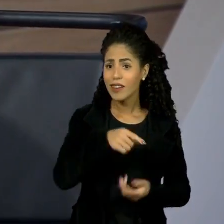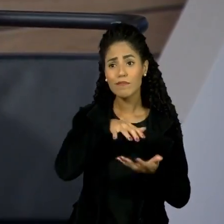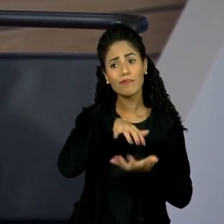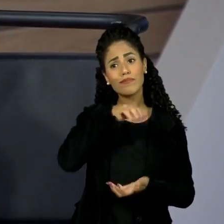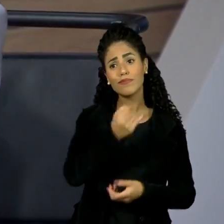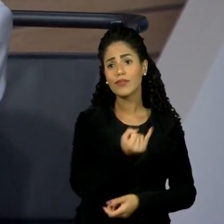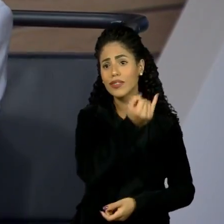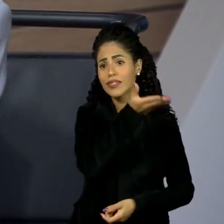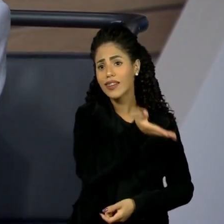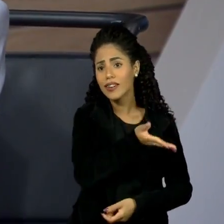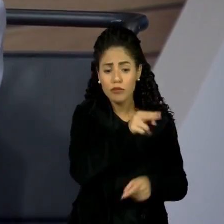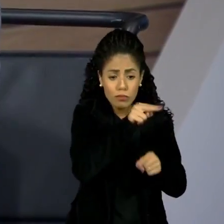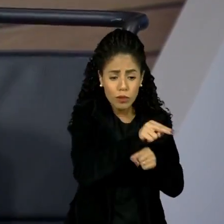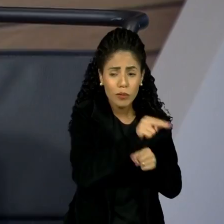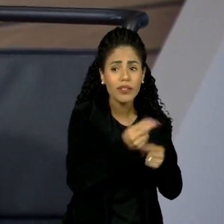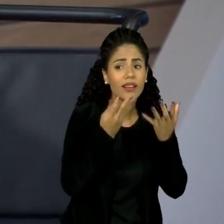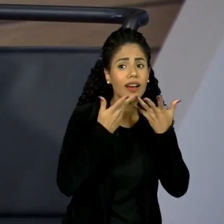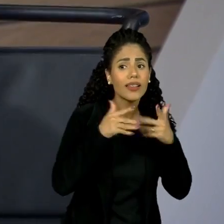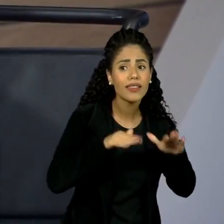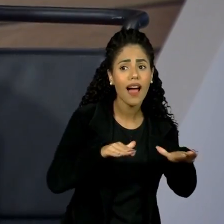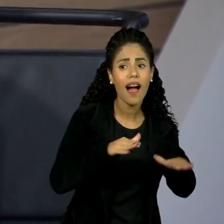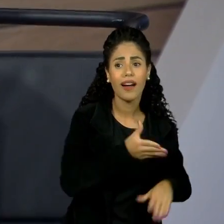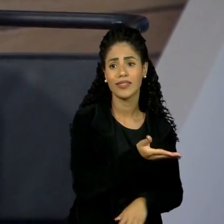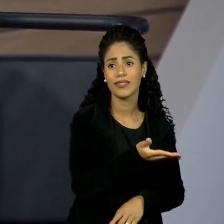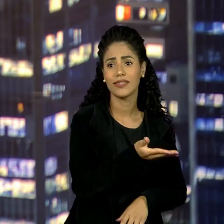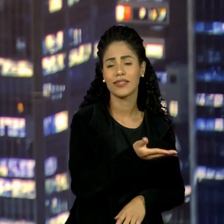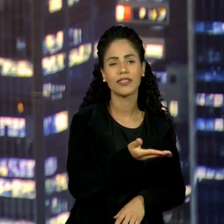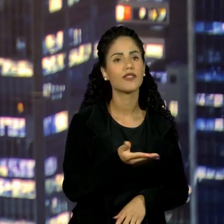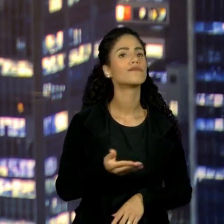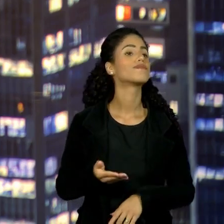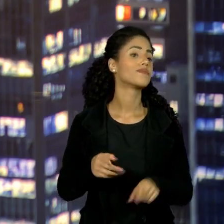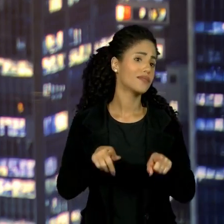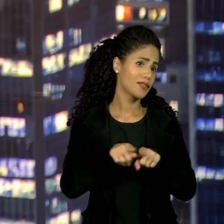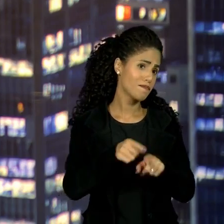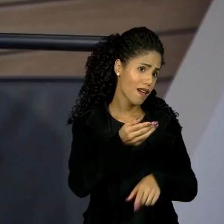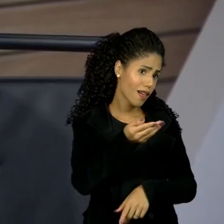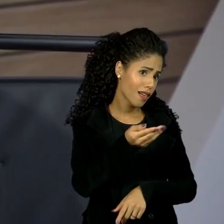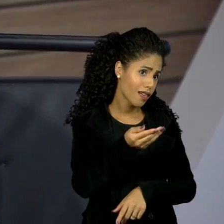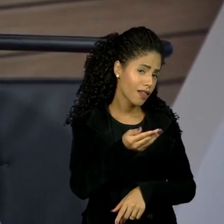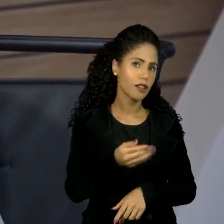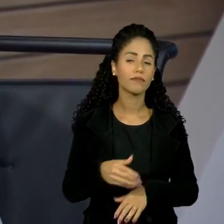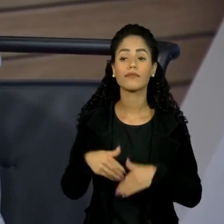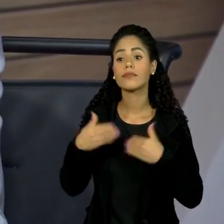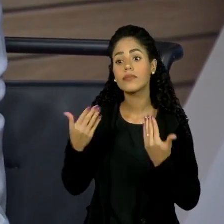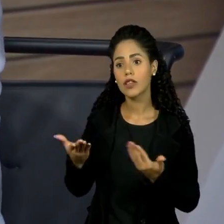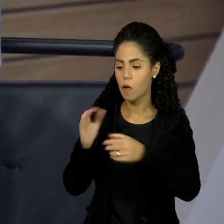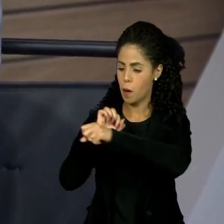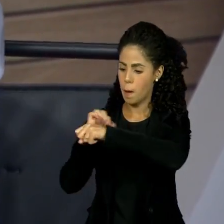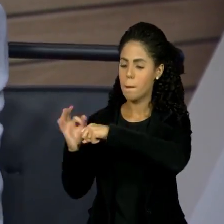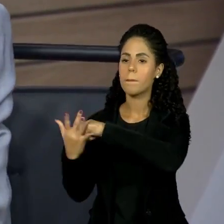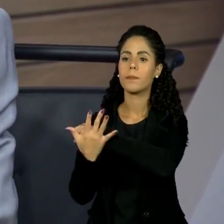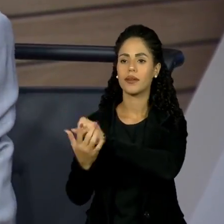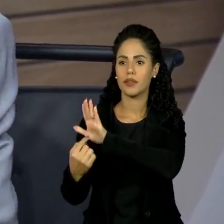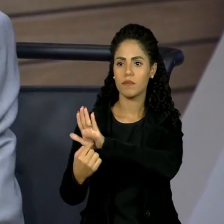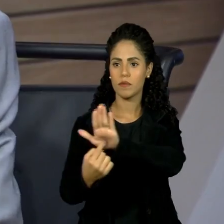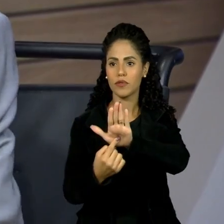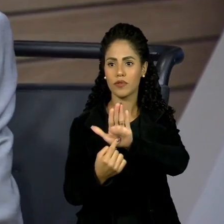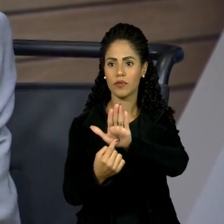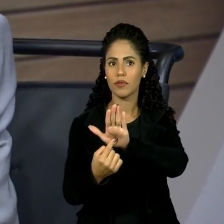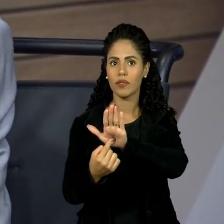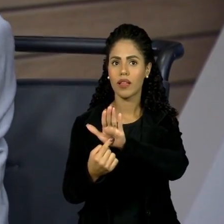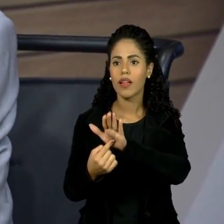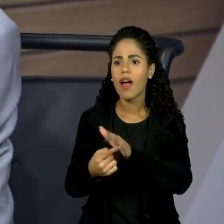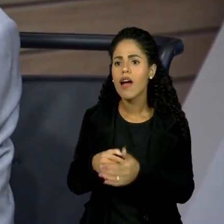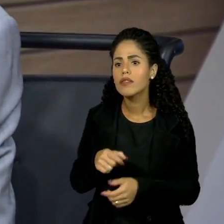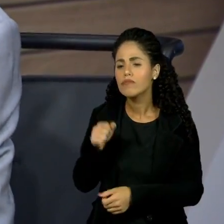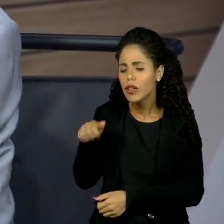fundamentais para poder cuidar da base. Também por isso, né? Também por isso. A pandemia mostrou. Quando morria um velhinho, velhinha,